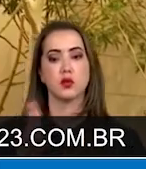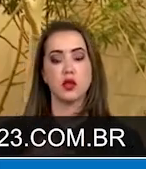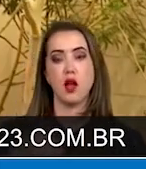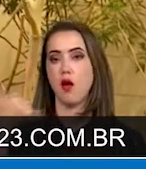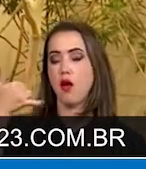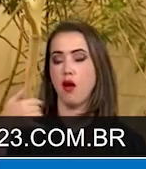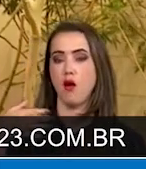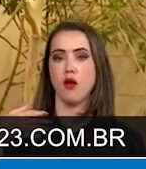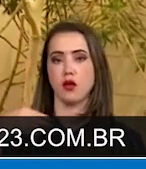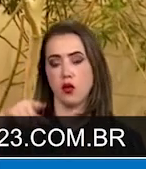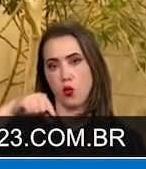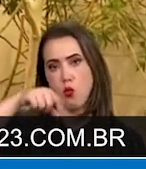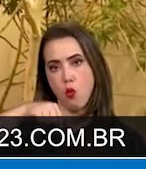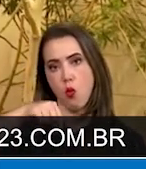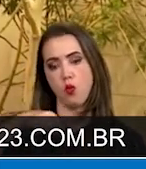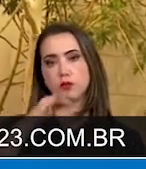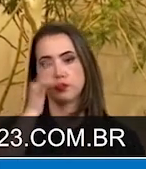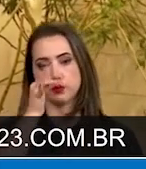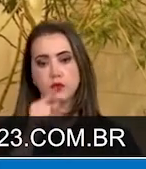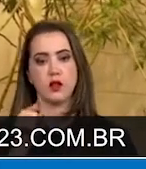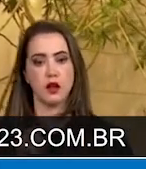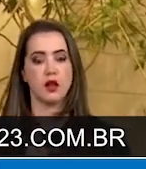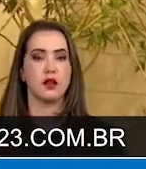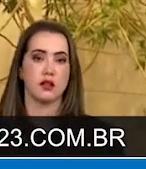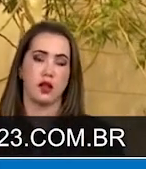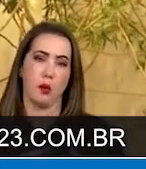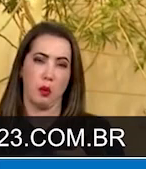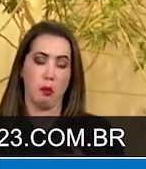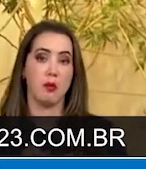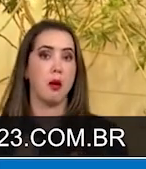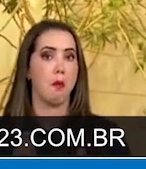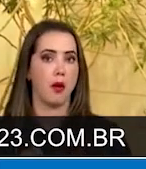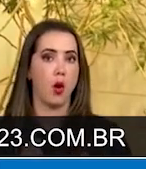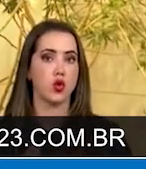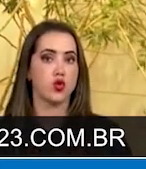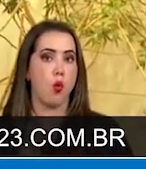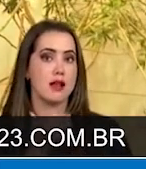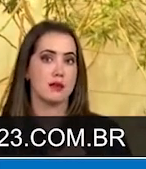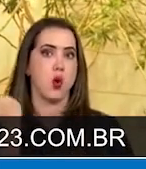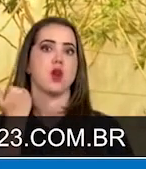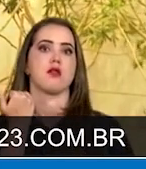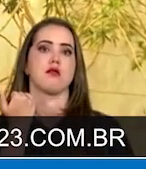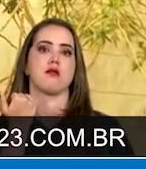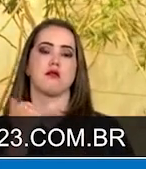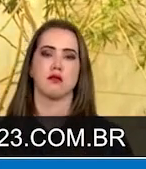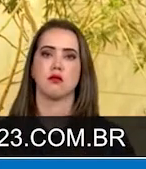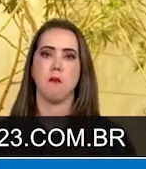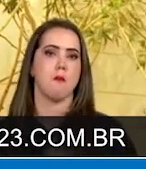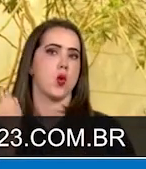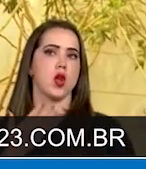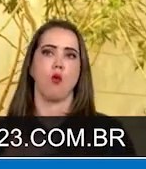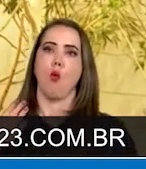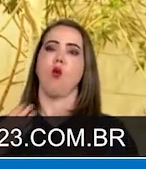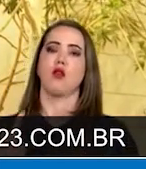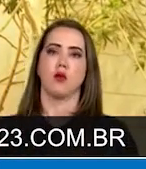uma epilepsia severa que tem risco de morte súbita, tanto é que nós já quase perdemos ela por várias vezes, porque é